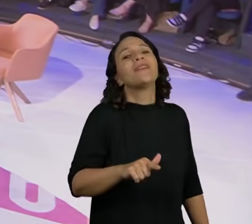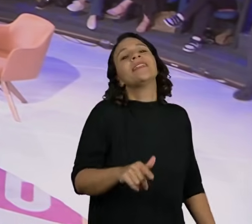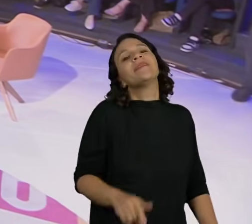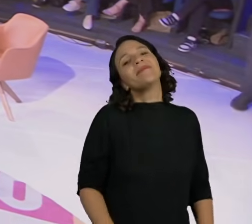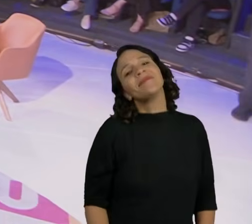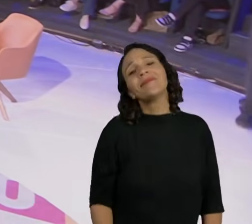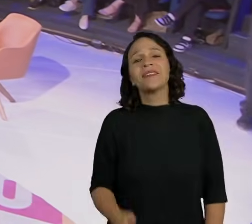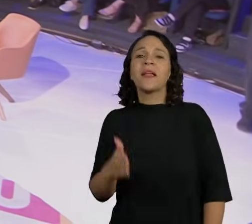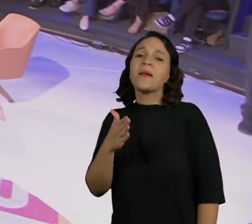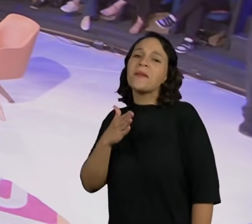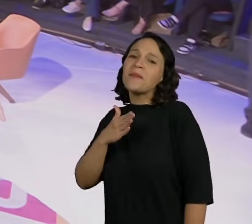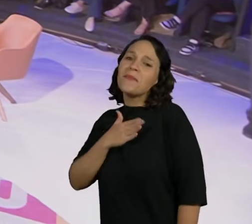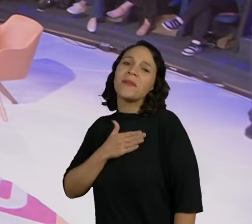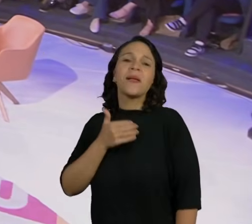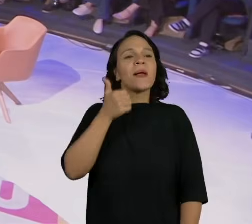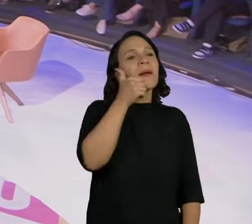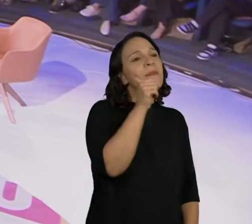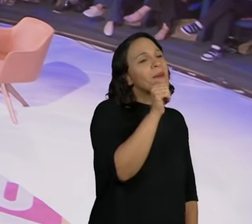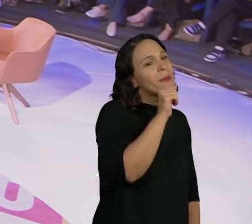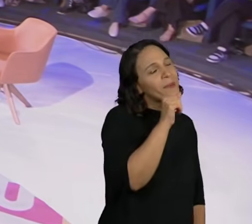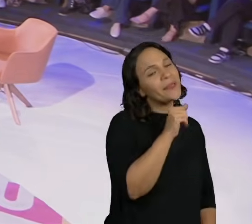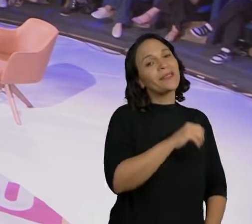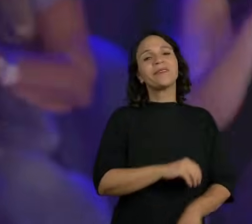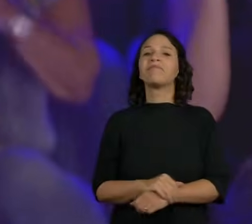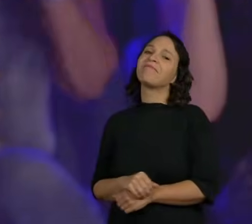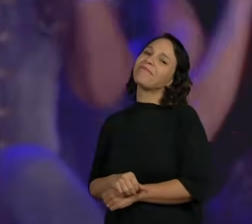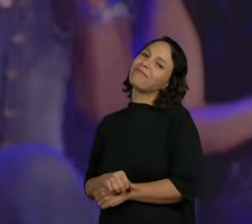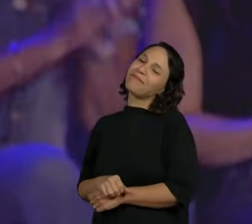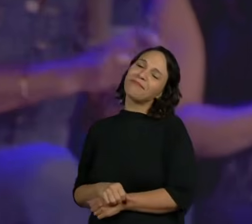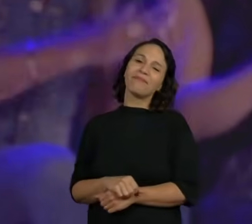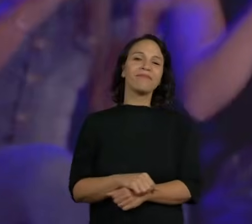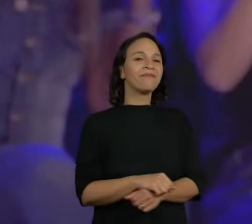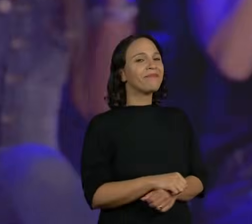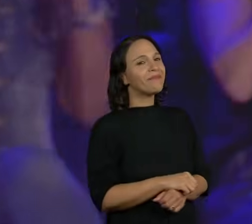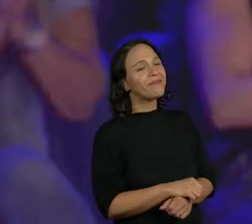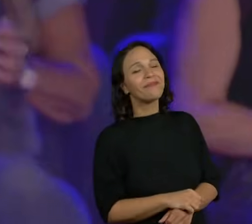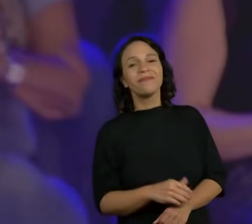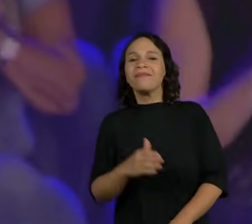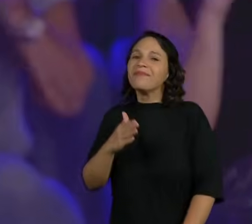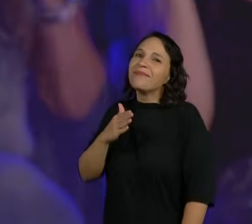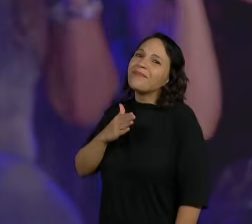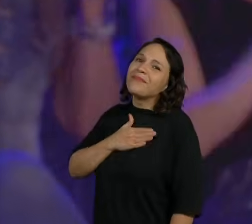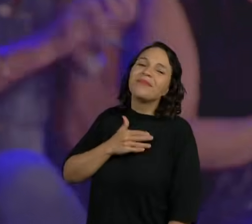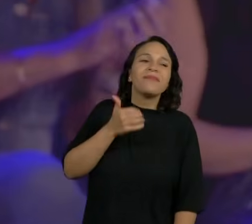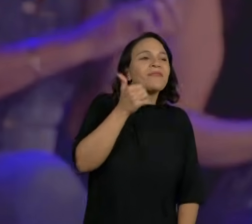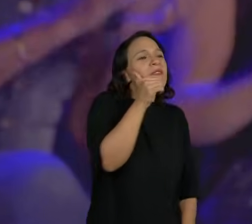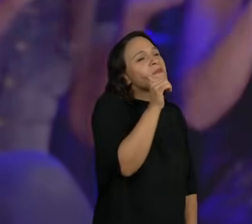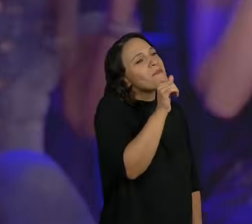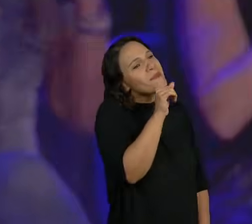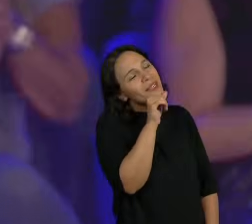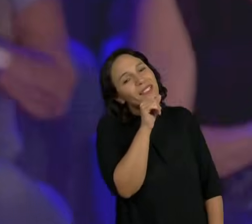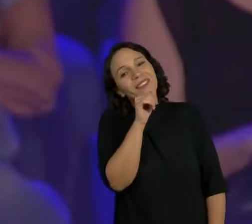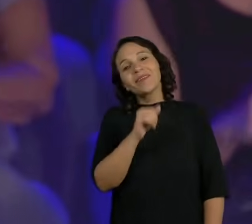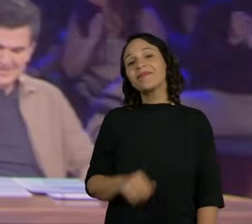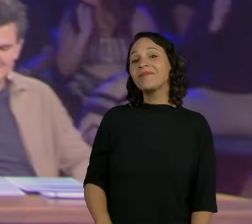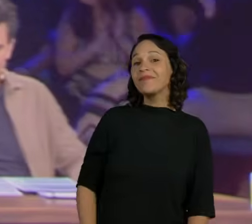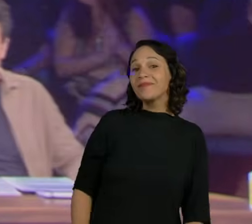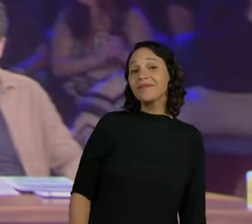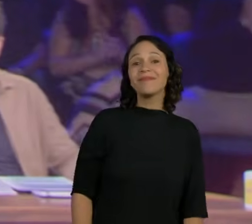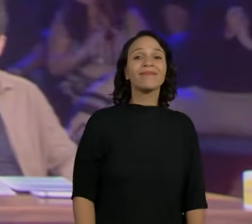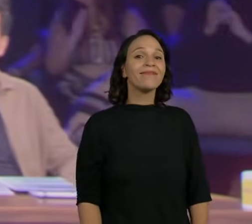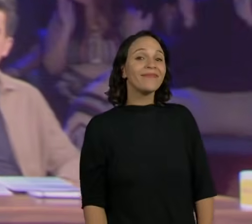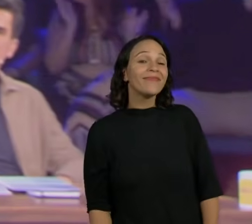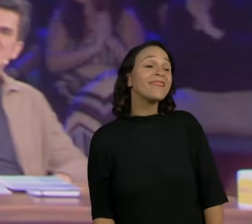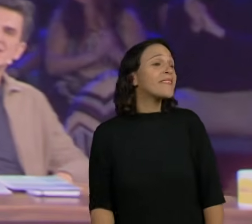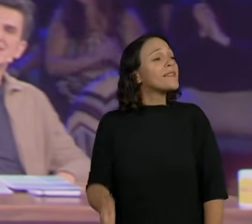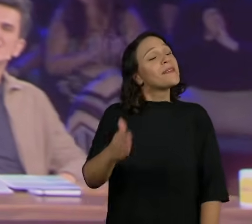Ai, minha mãe, minha mãe. Ai, minha mãe, minha mãe.